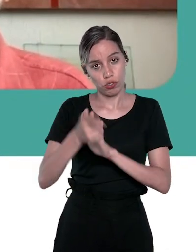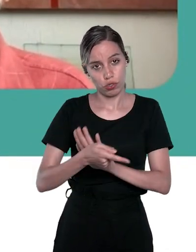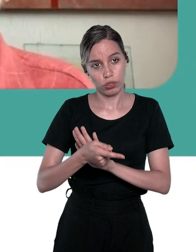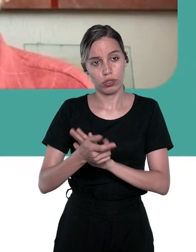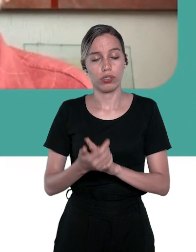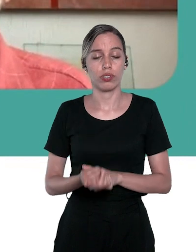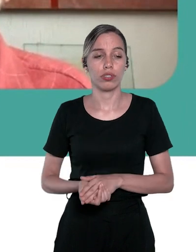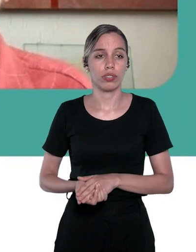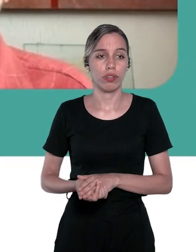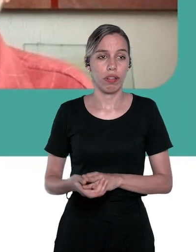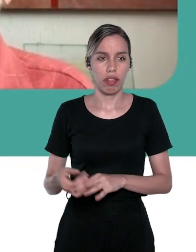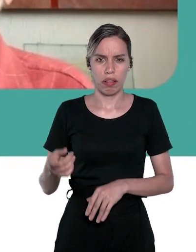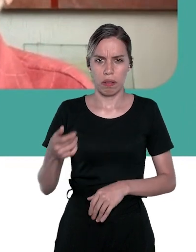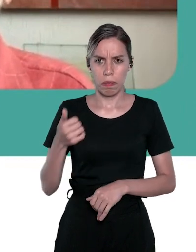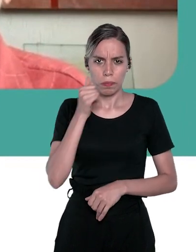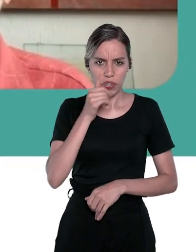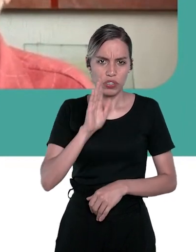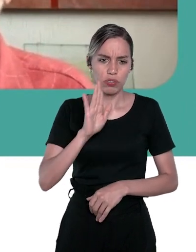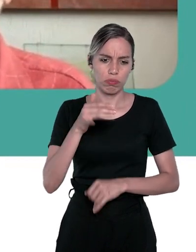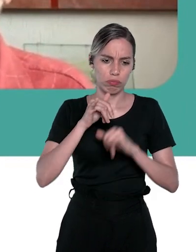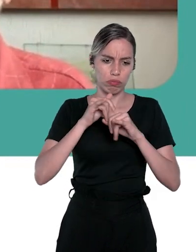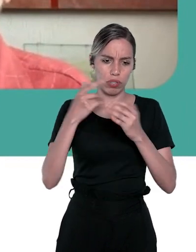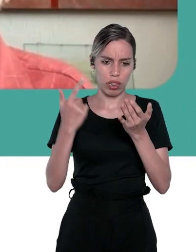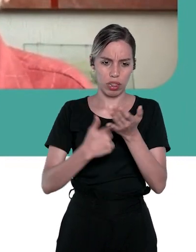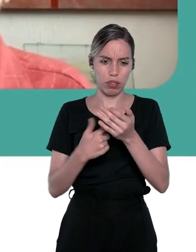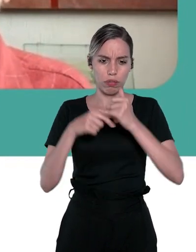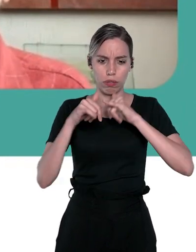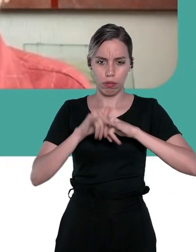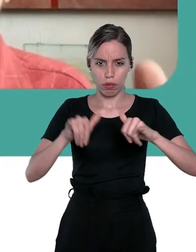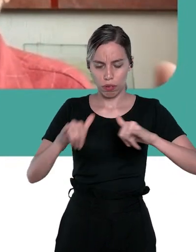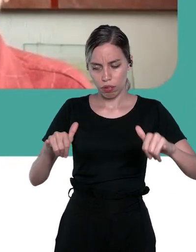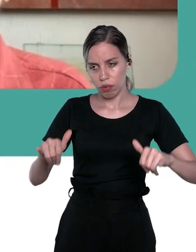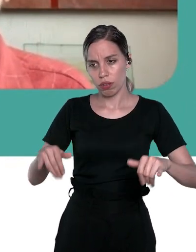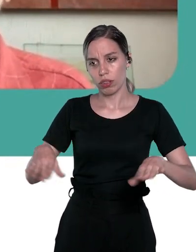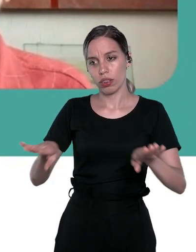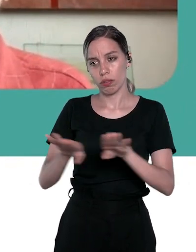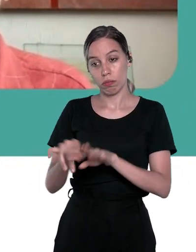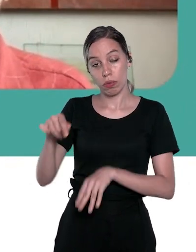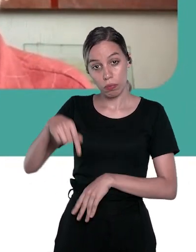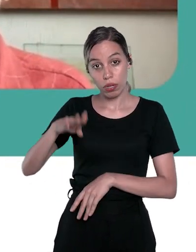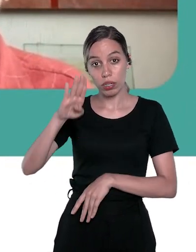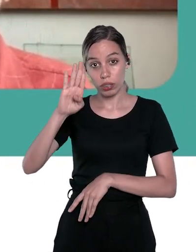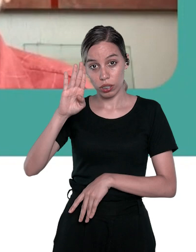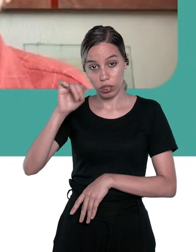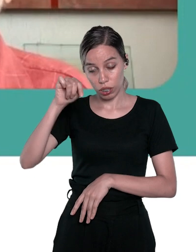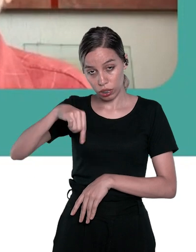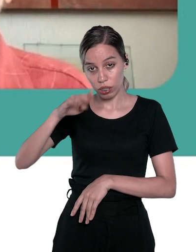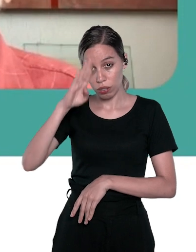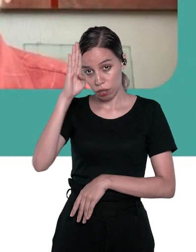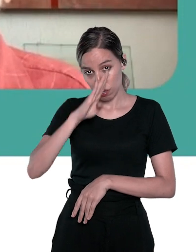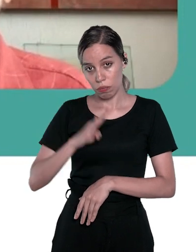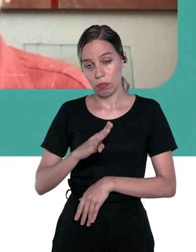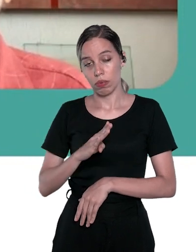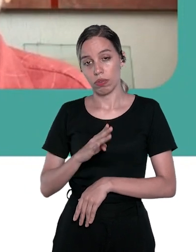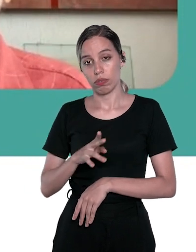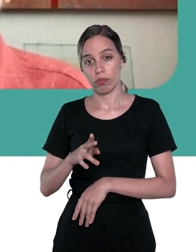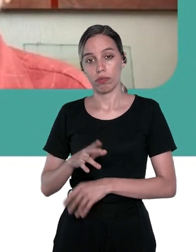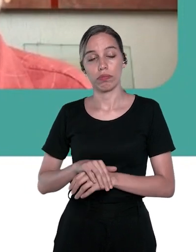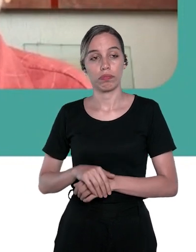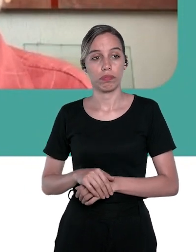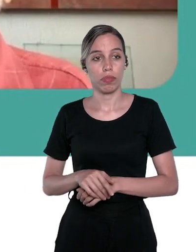dela. E ela tem vários livros publicados, inclusive um publicado em português no Brasil, que se